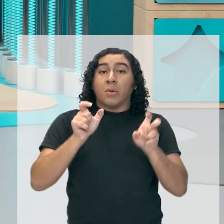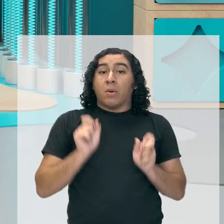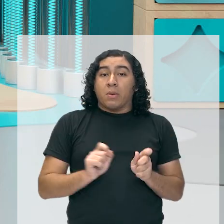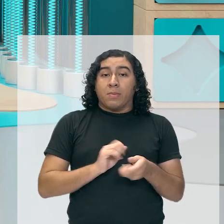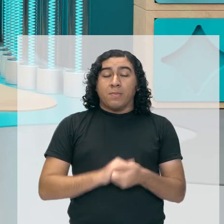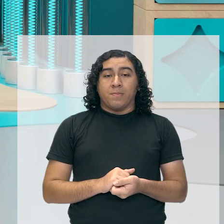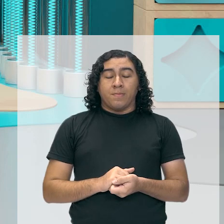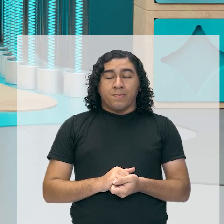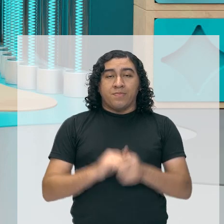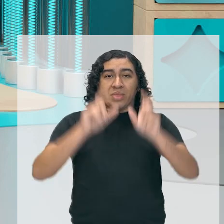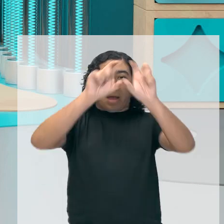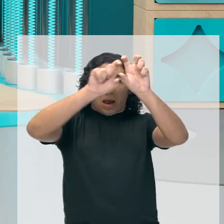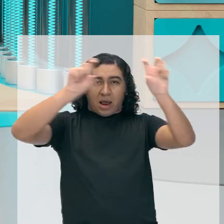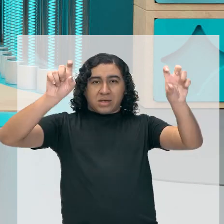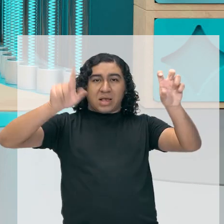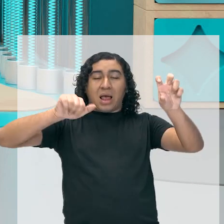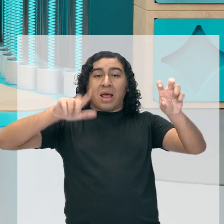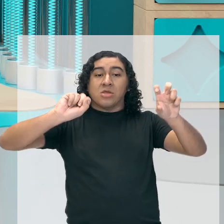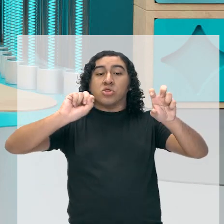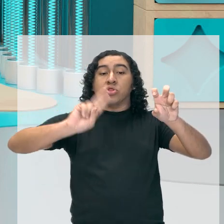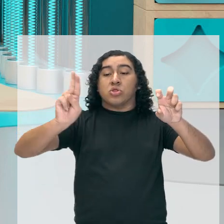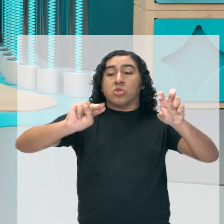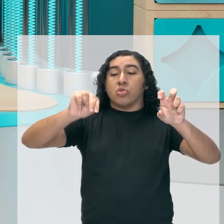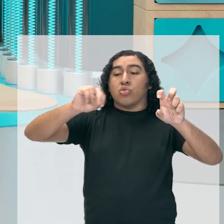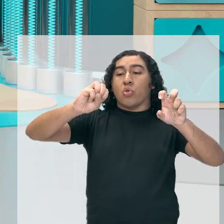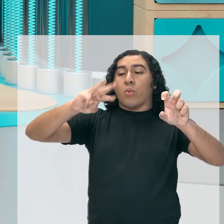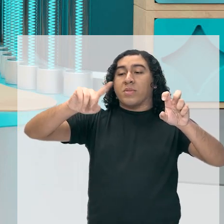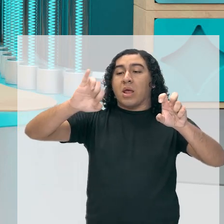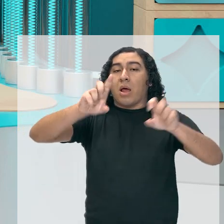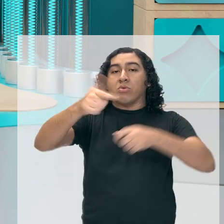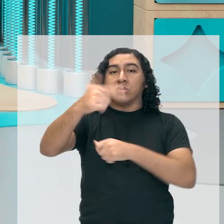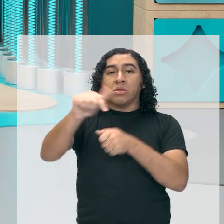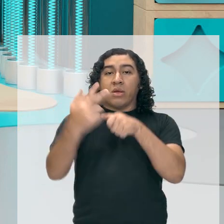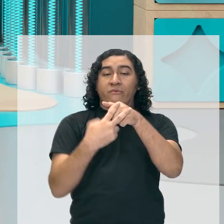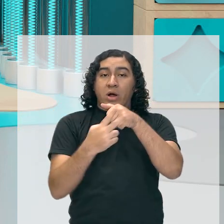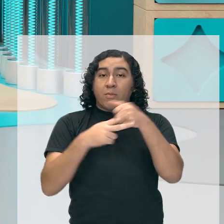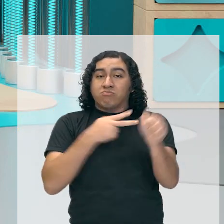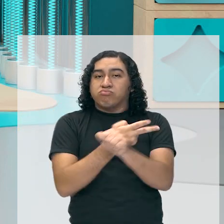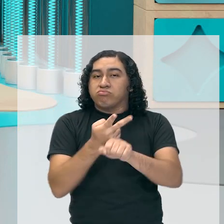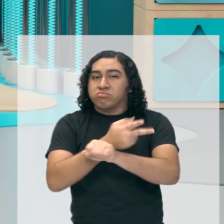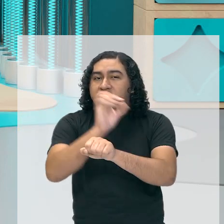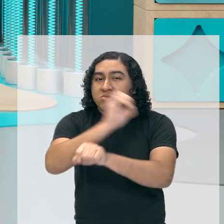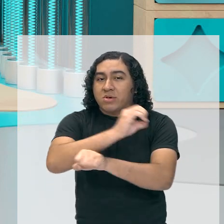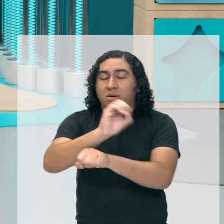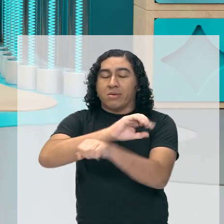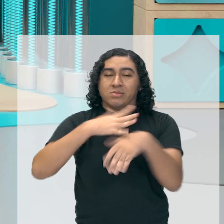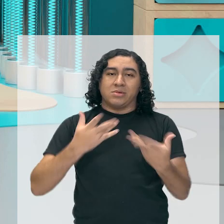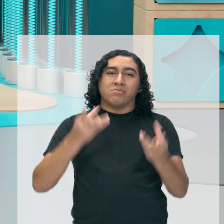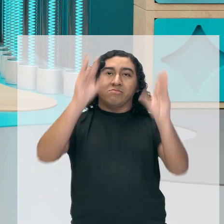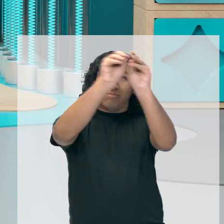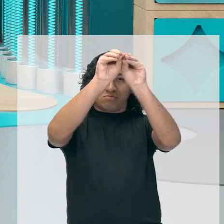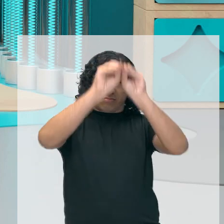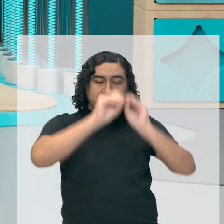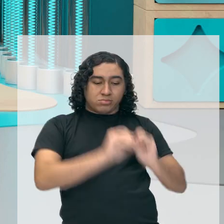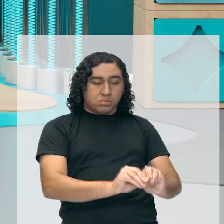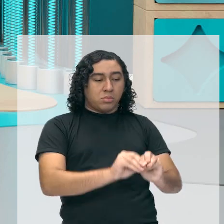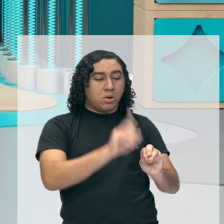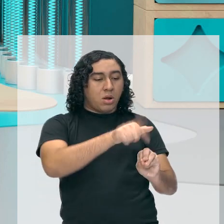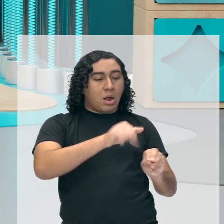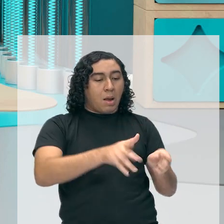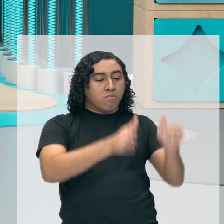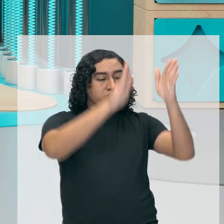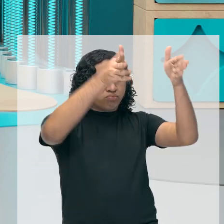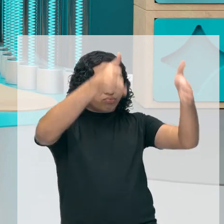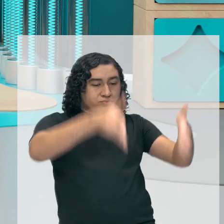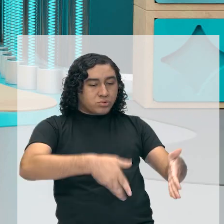essa parte é a parte nominal. Essa parte aqui não possui verbo, por isso que nós colocamos essa parte lá na